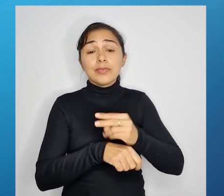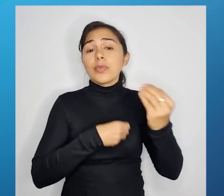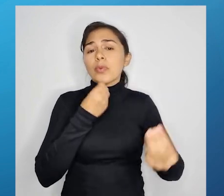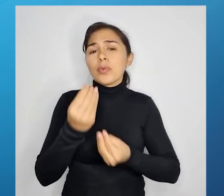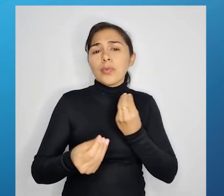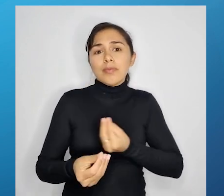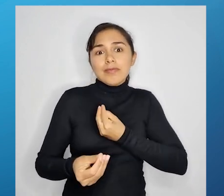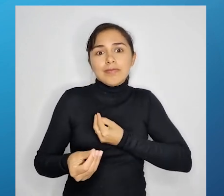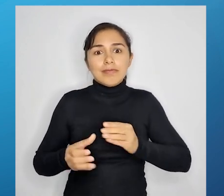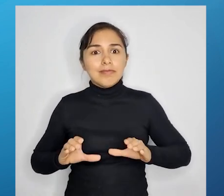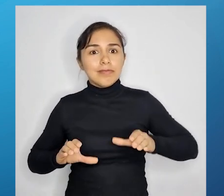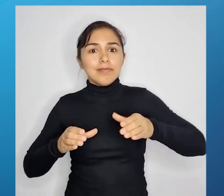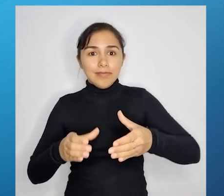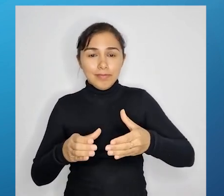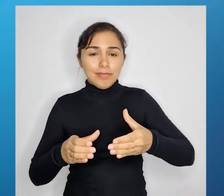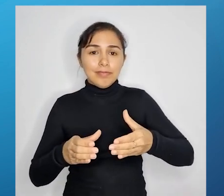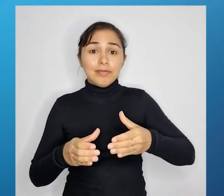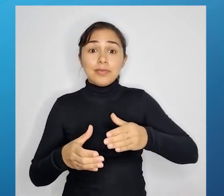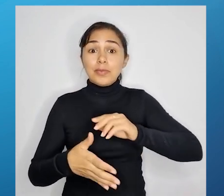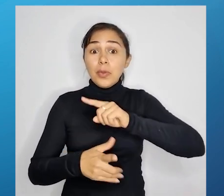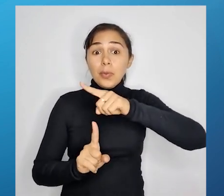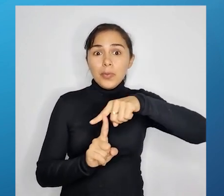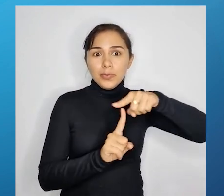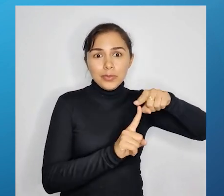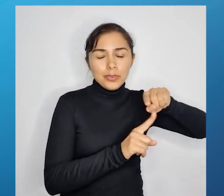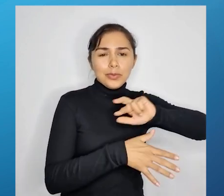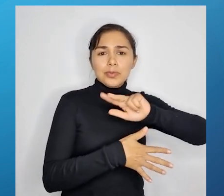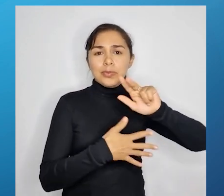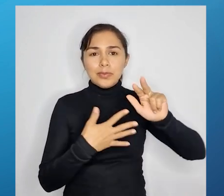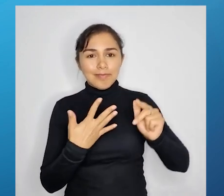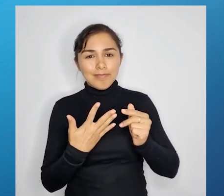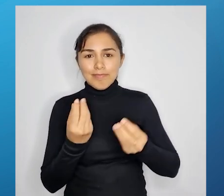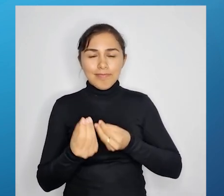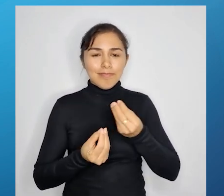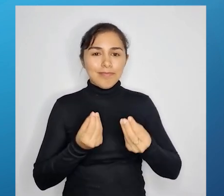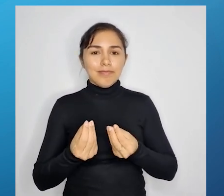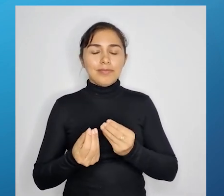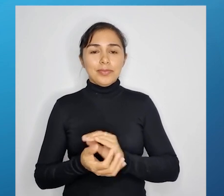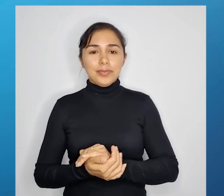de vida desses animais, qual é a sua classificação, sua fisiologia.